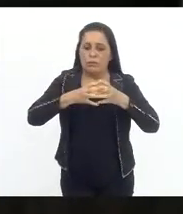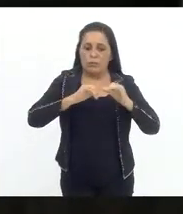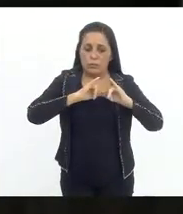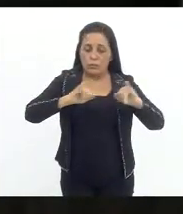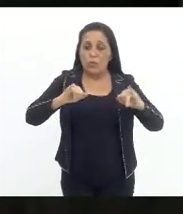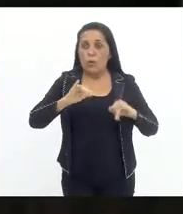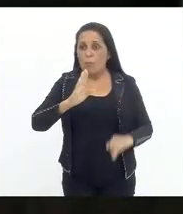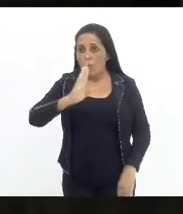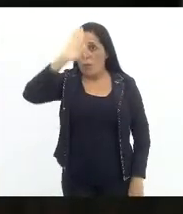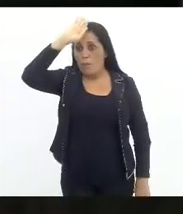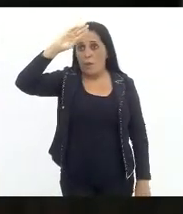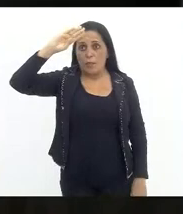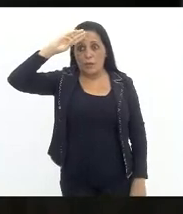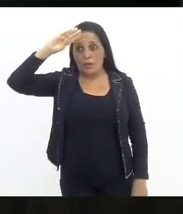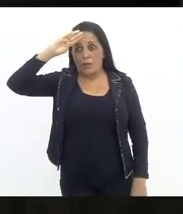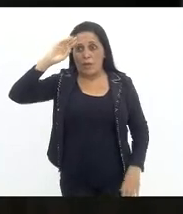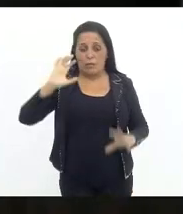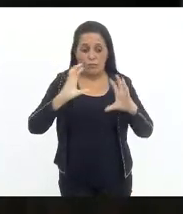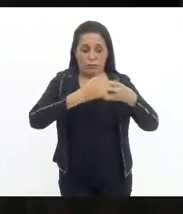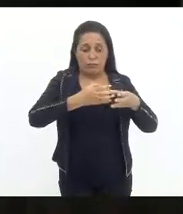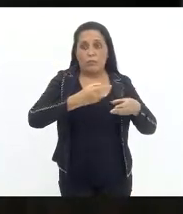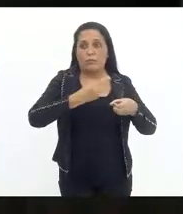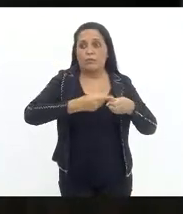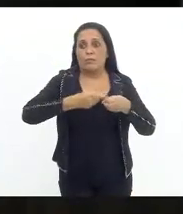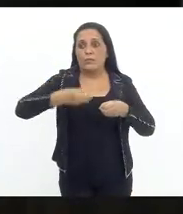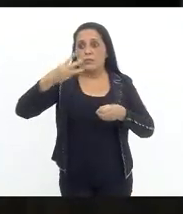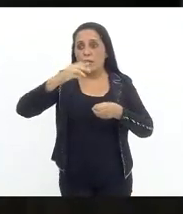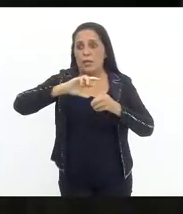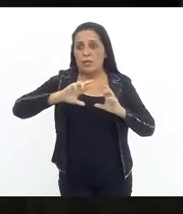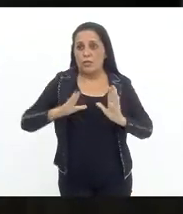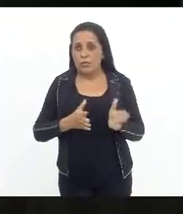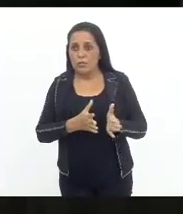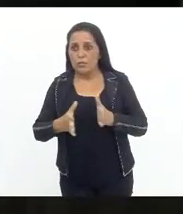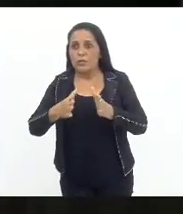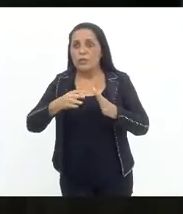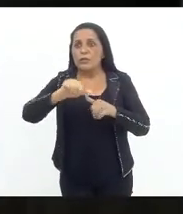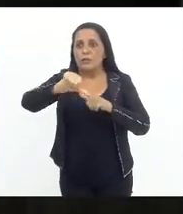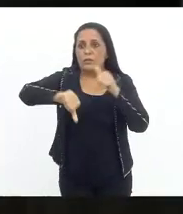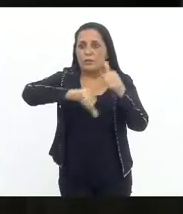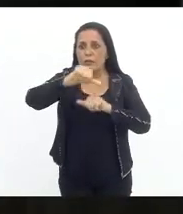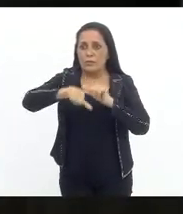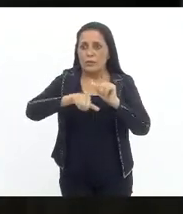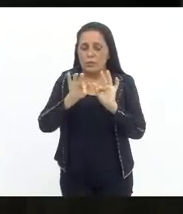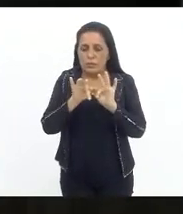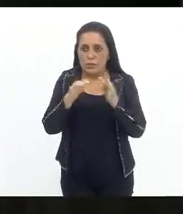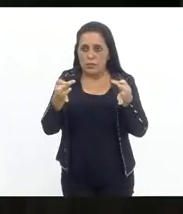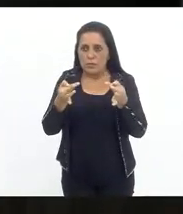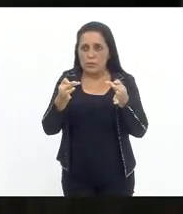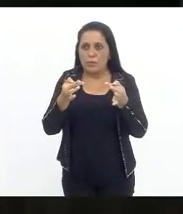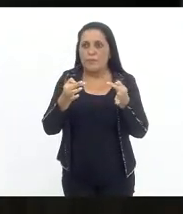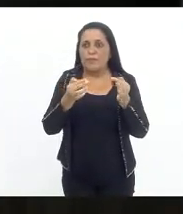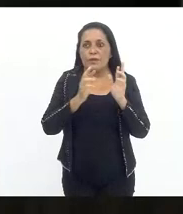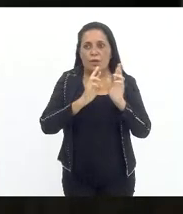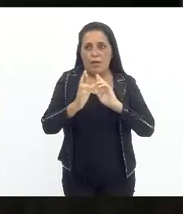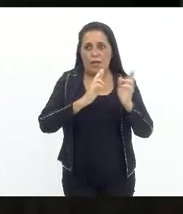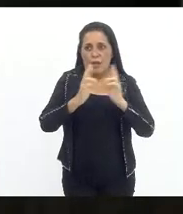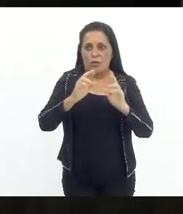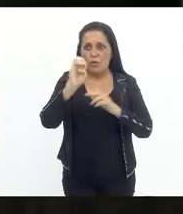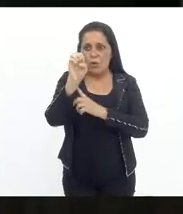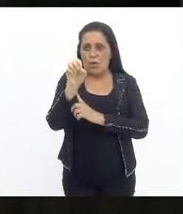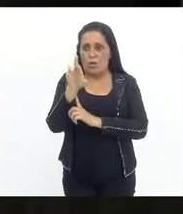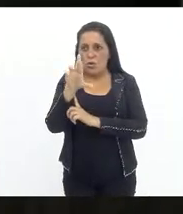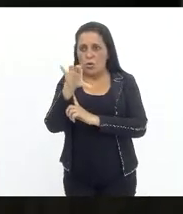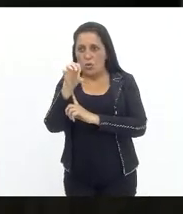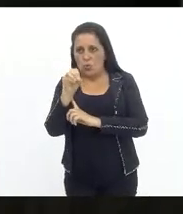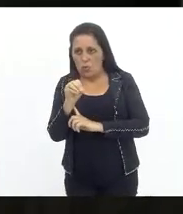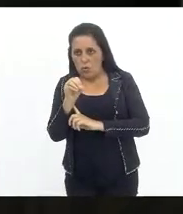Rios. Parecer da Comissão de Indicação Legislativa pela Transformação, simples. Relator deputado Eurico Júnior, em discussão, não havendo quem queira discutir,